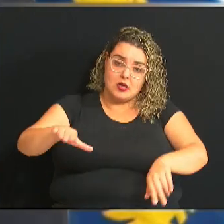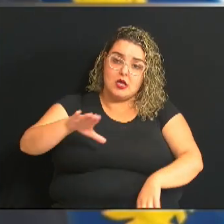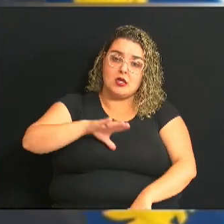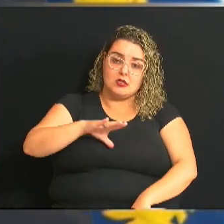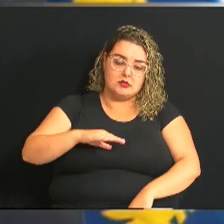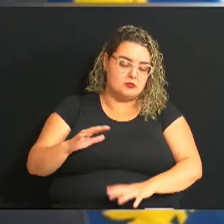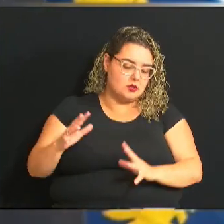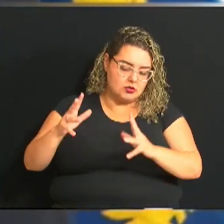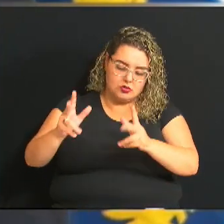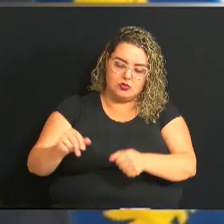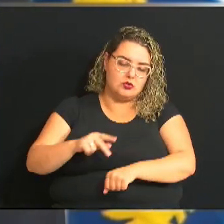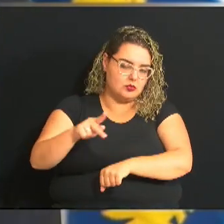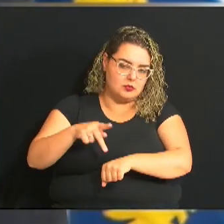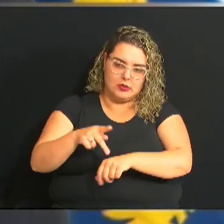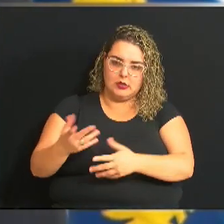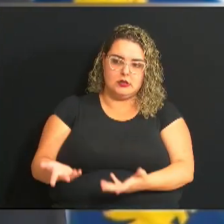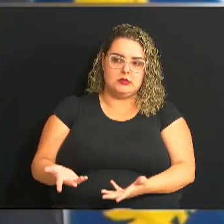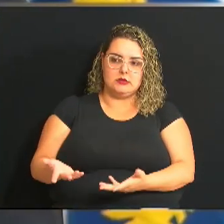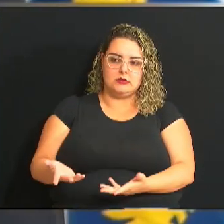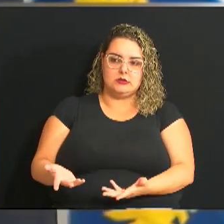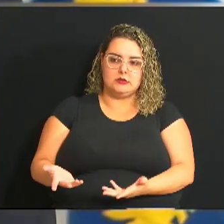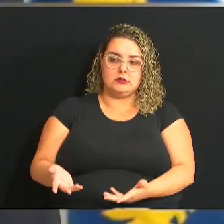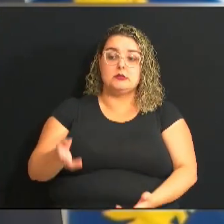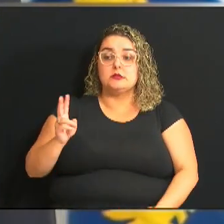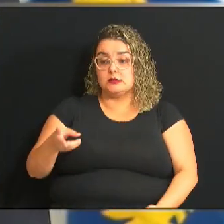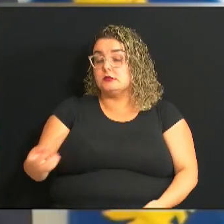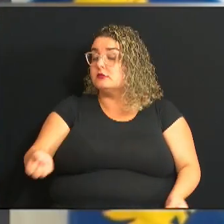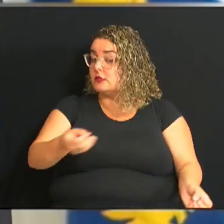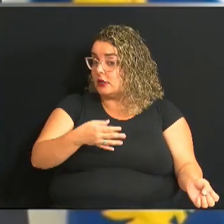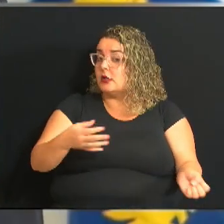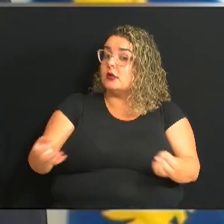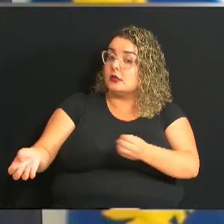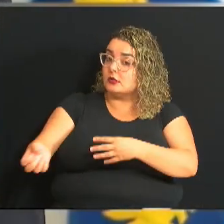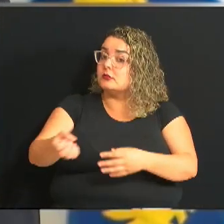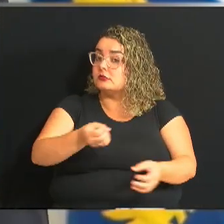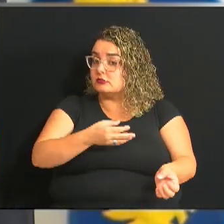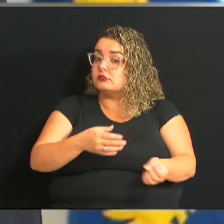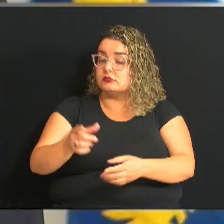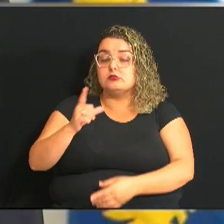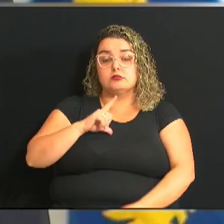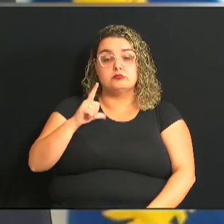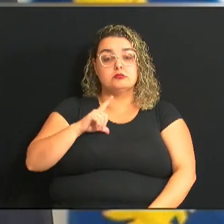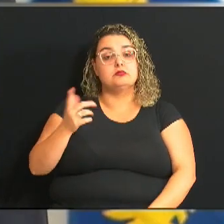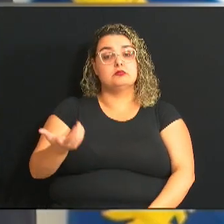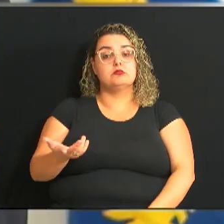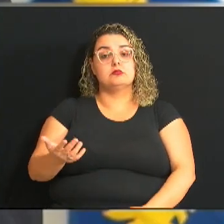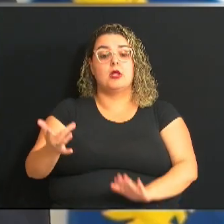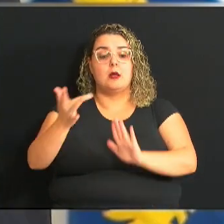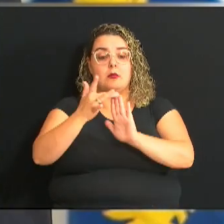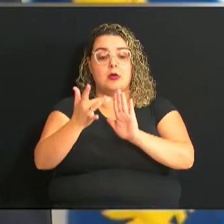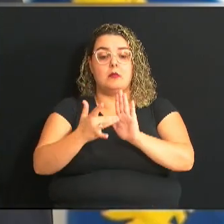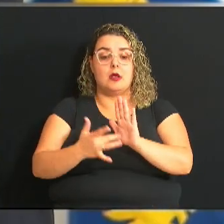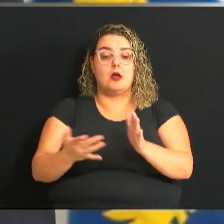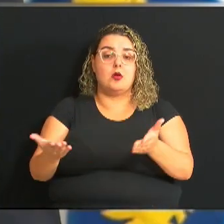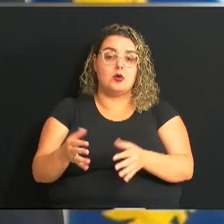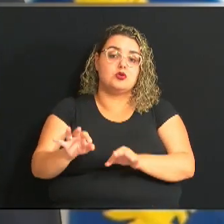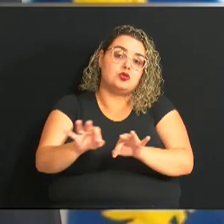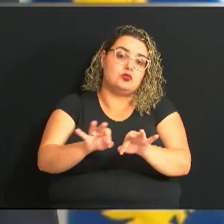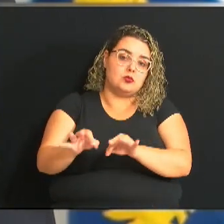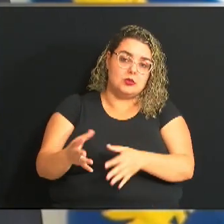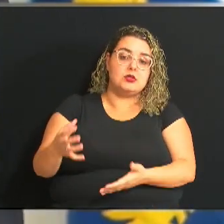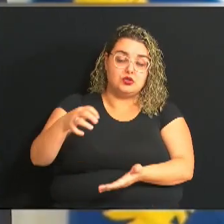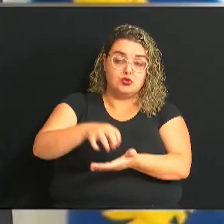afora. E aqui, sempre atual, esse debate, nós temos aí em pauta hoje o planejamento do centro